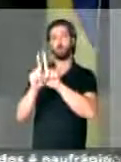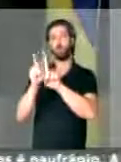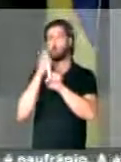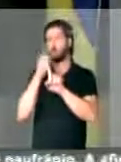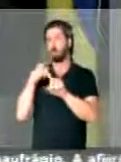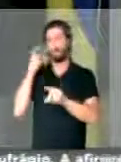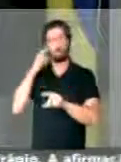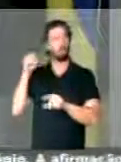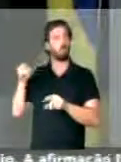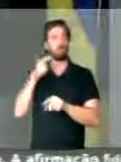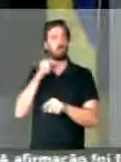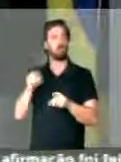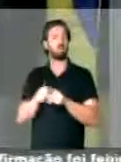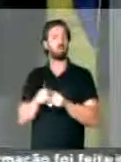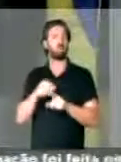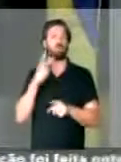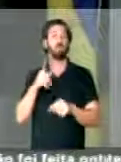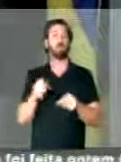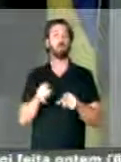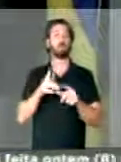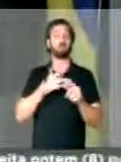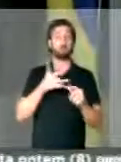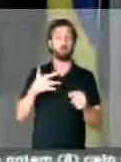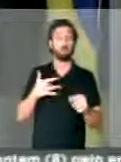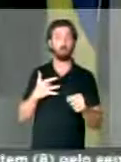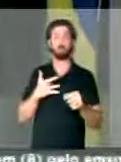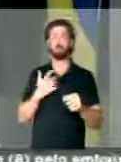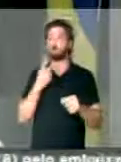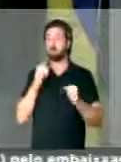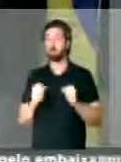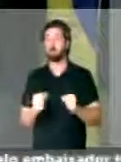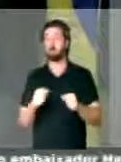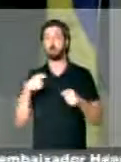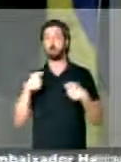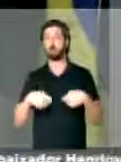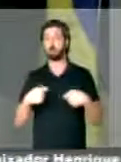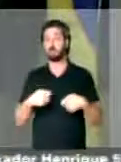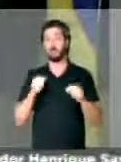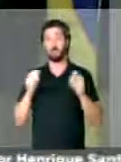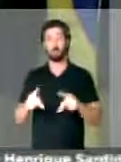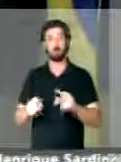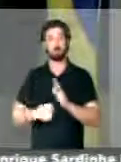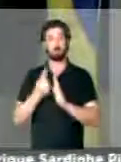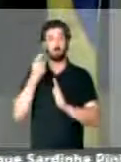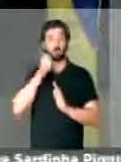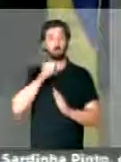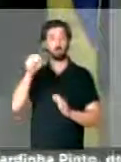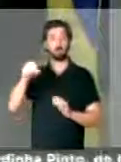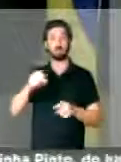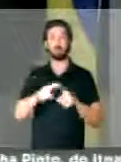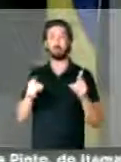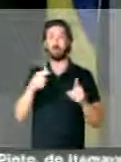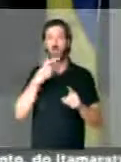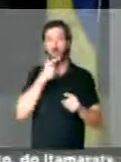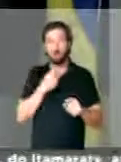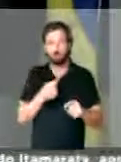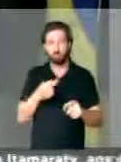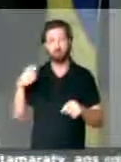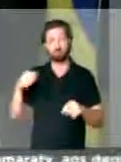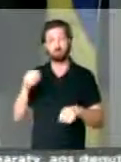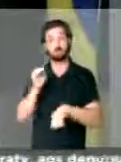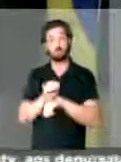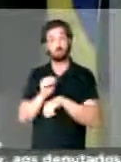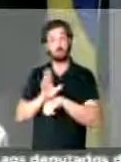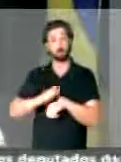preocupação com eles. E quando falo na questão da saúde, posso dizer, precisamos aposentar primeiro as mulheres, mas os homens têm que se